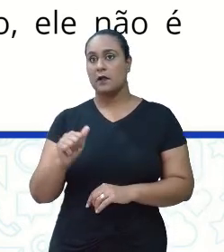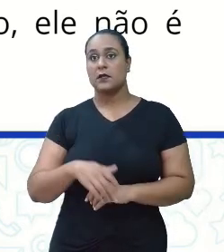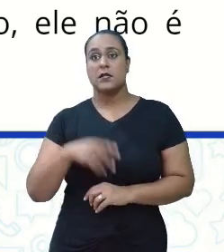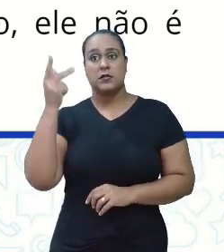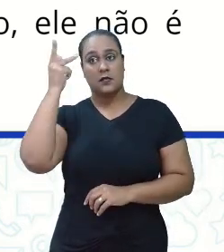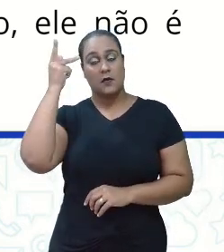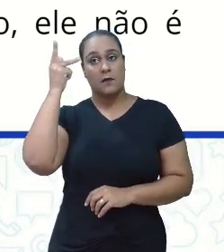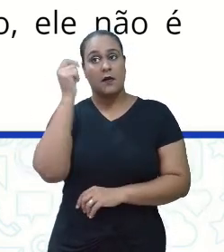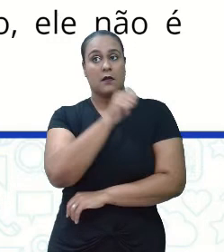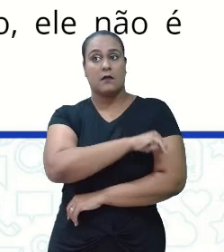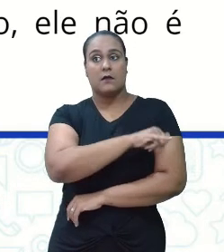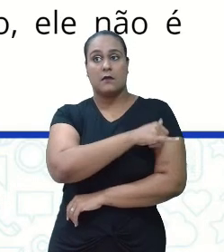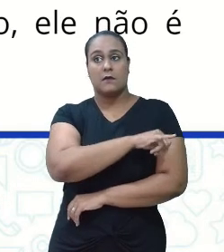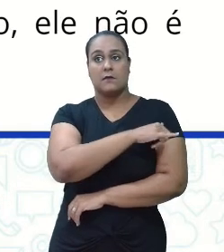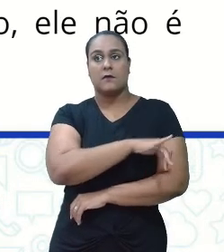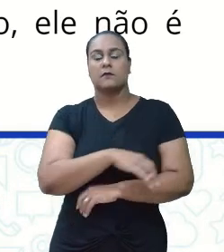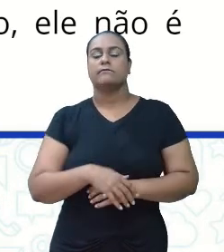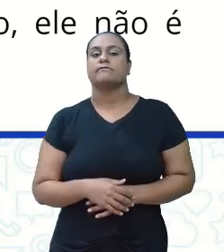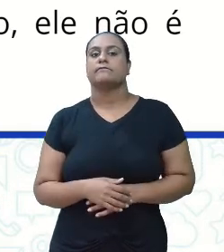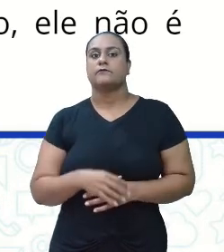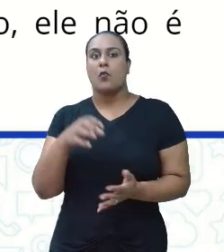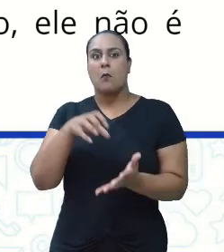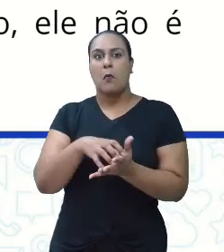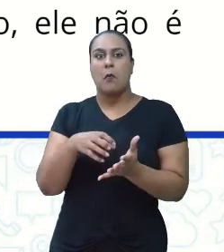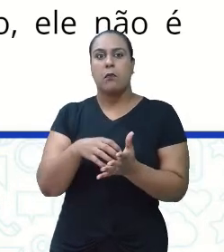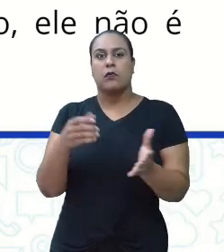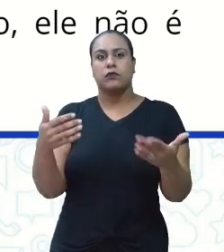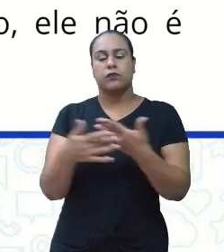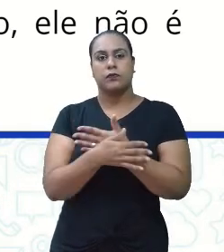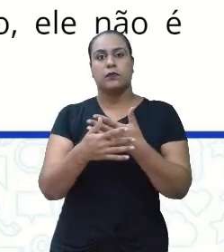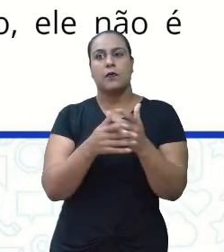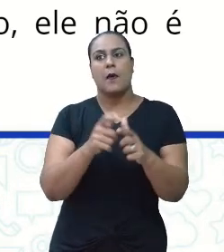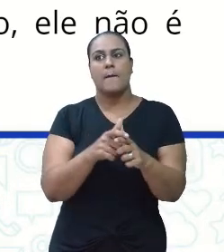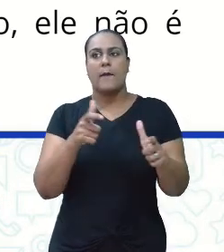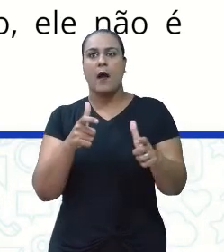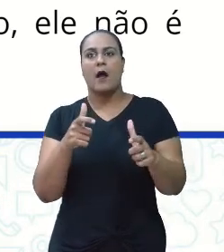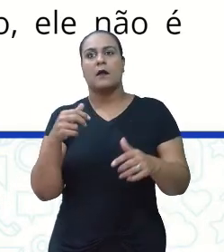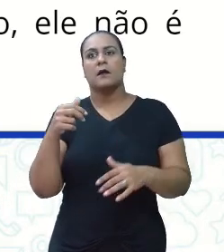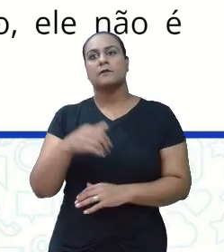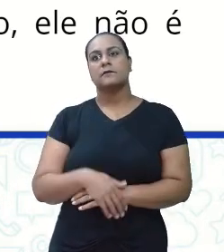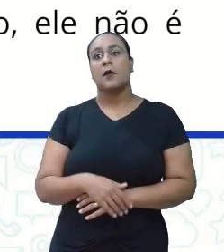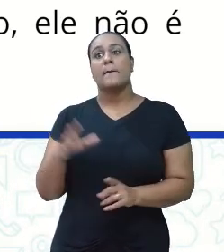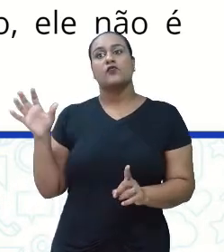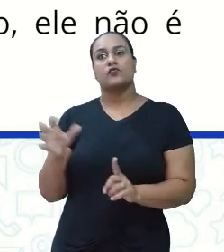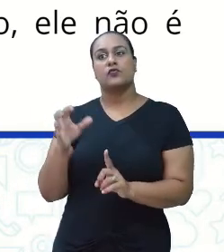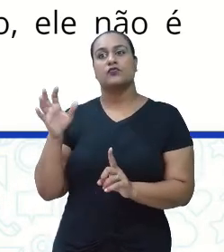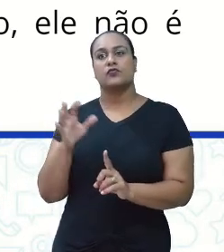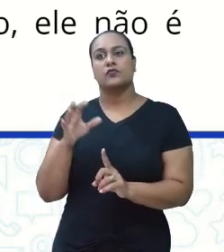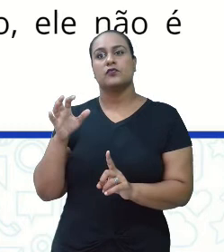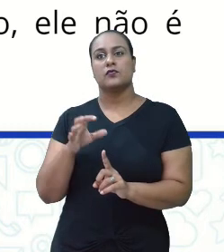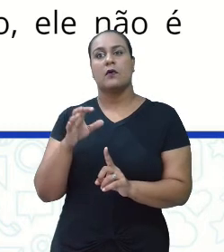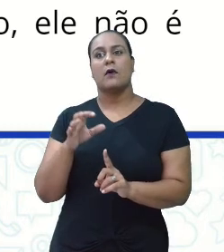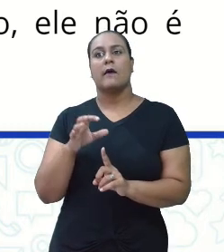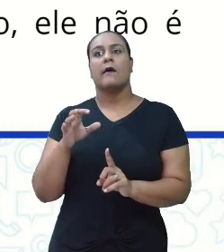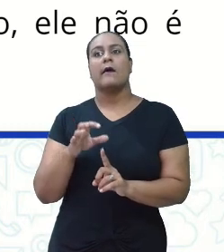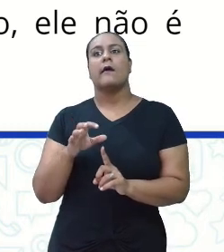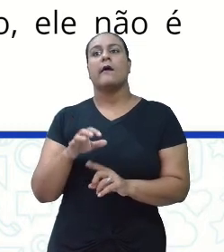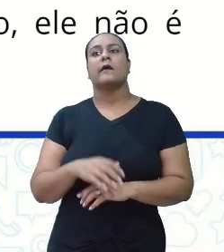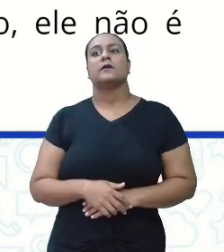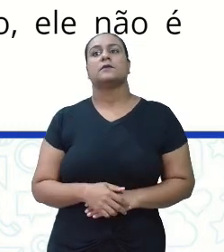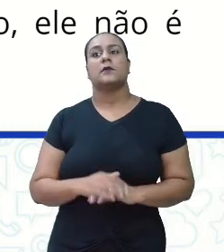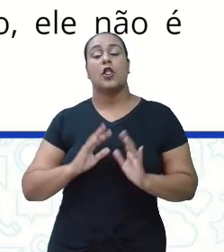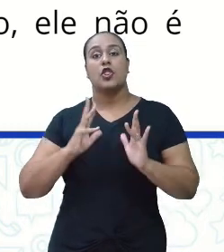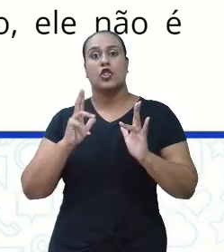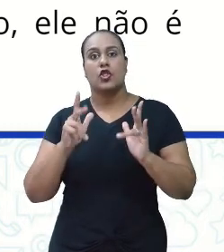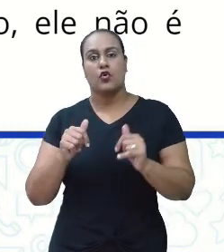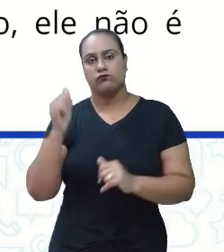Janeiro funcionam como metrópoles nacionais, pois exercem influência sobre todo território